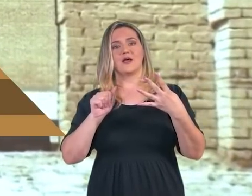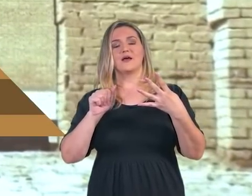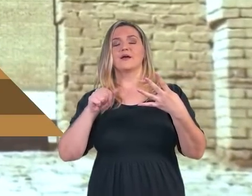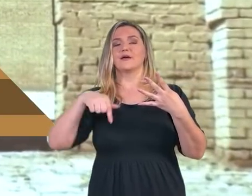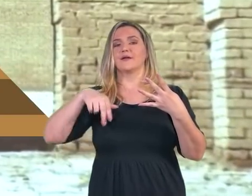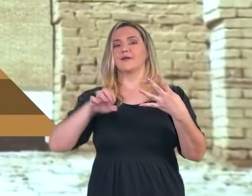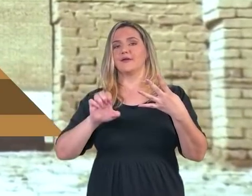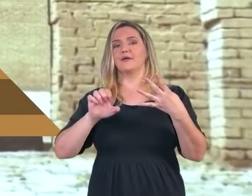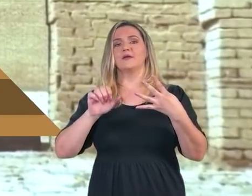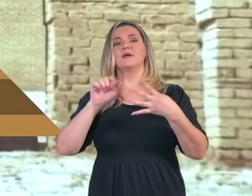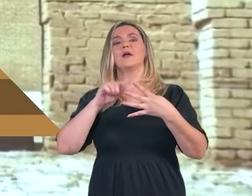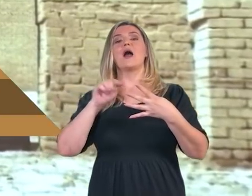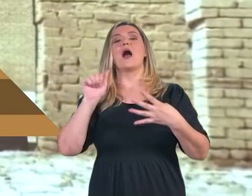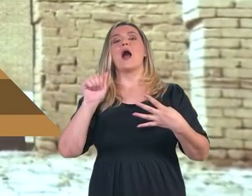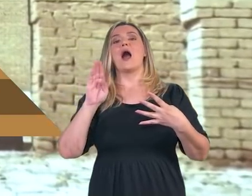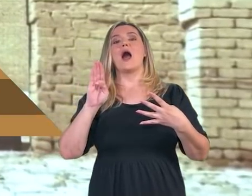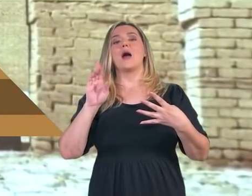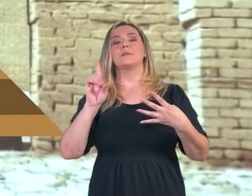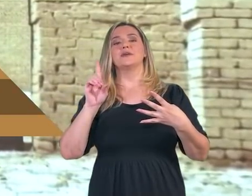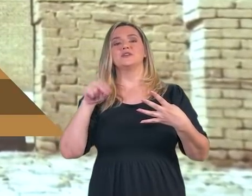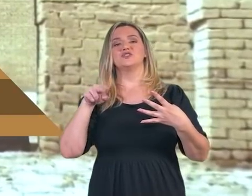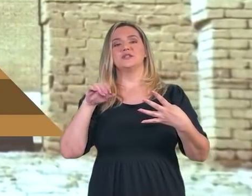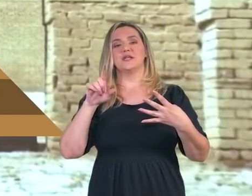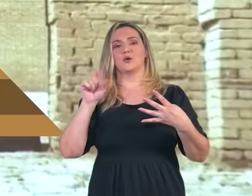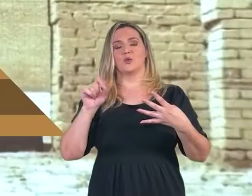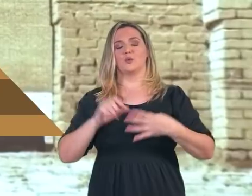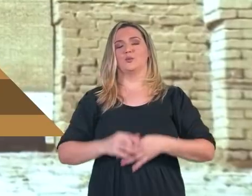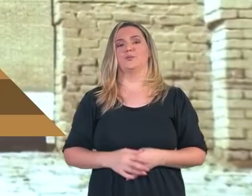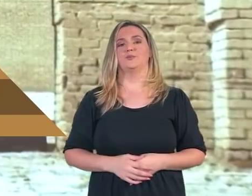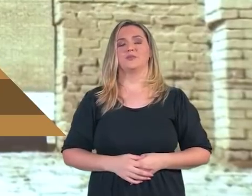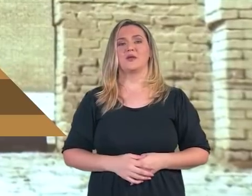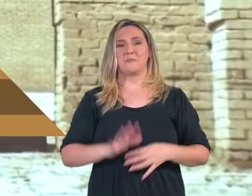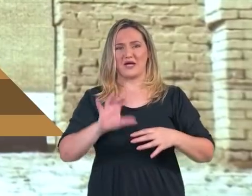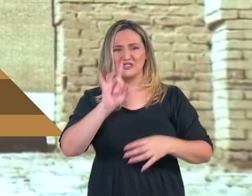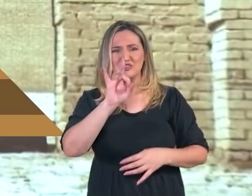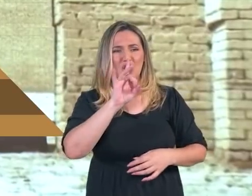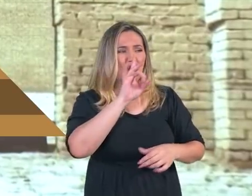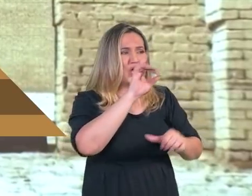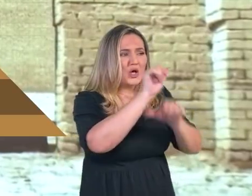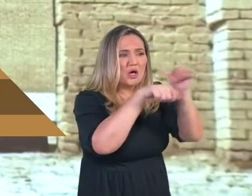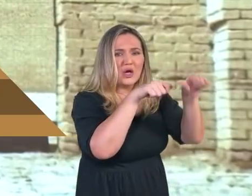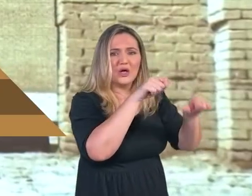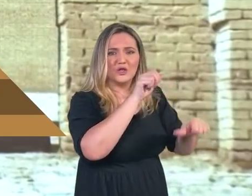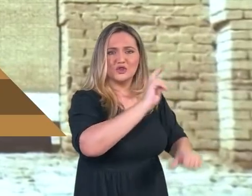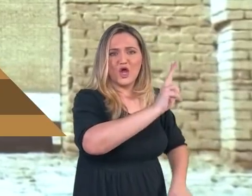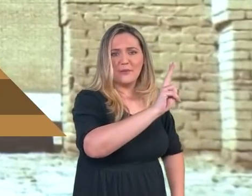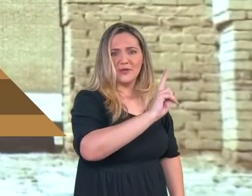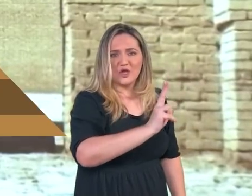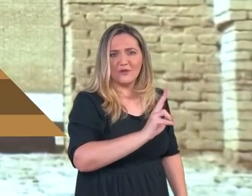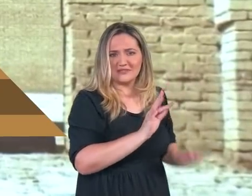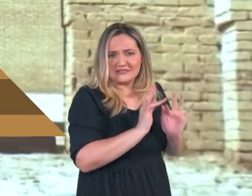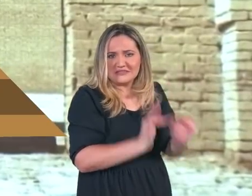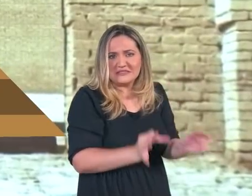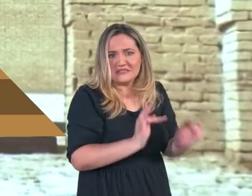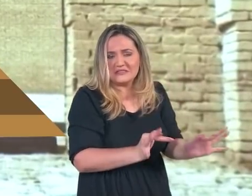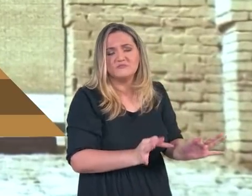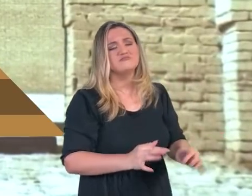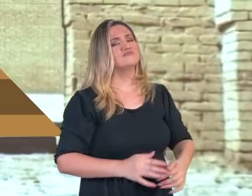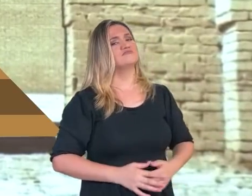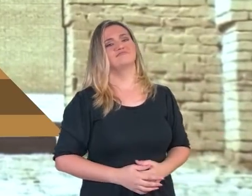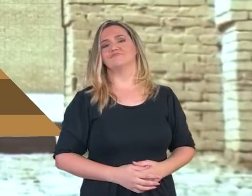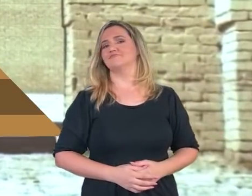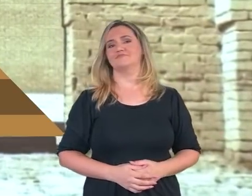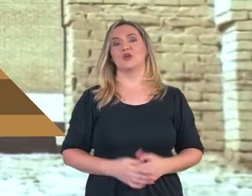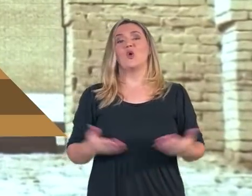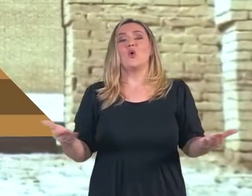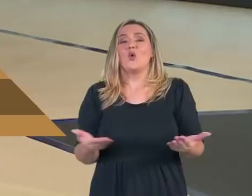nome, mas para eles era assim. Há mais coisas envolvidas naquela troca de nomes do que comumente nós poderíamos pensar hoje em